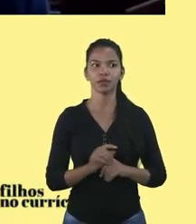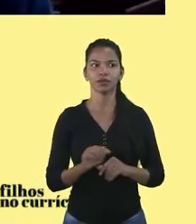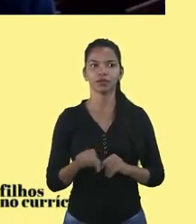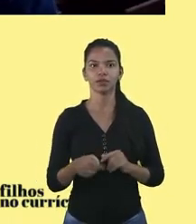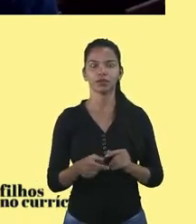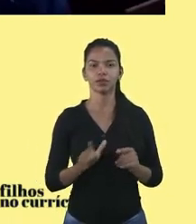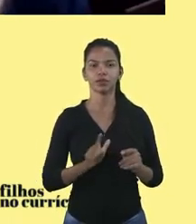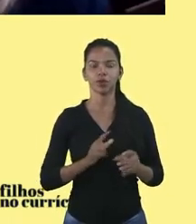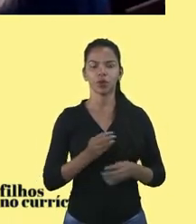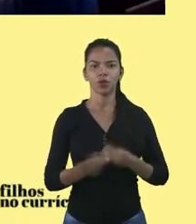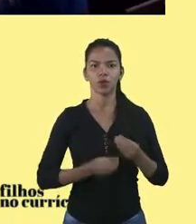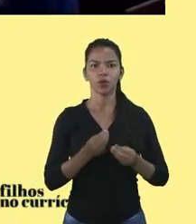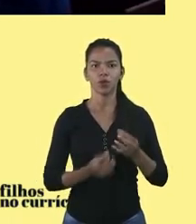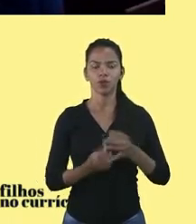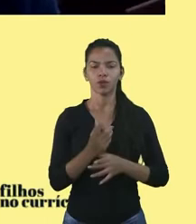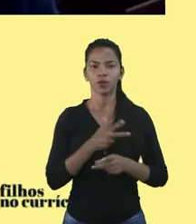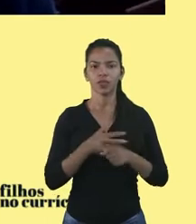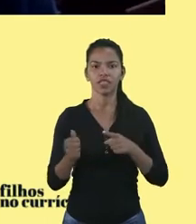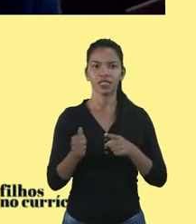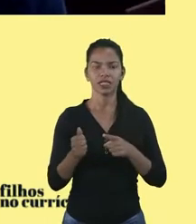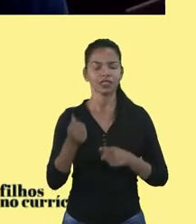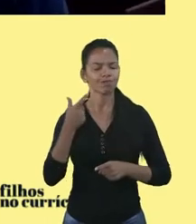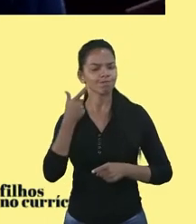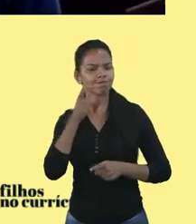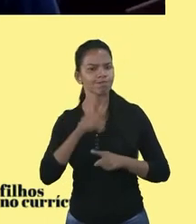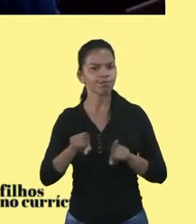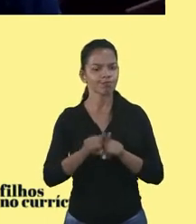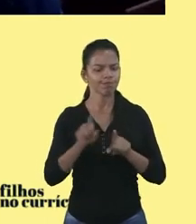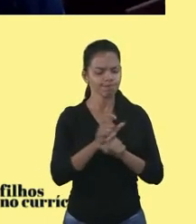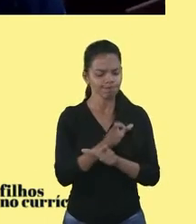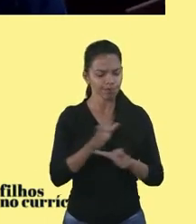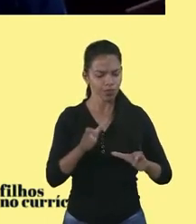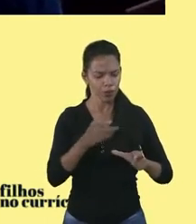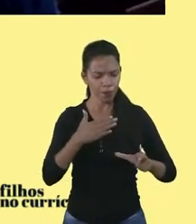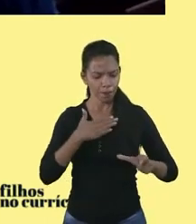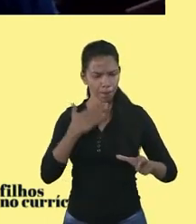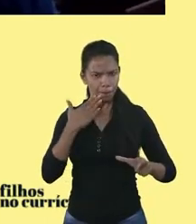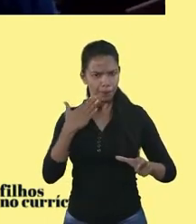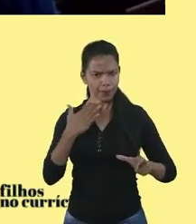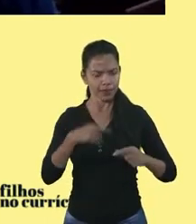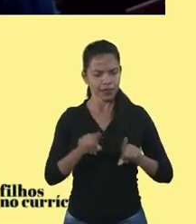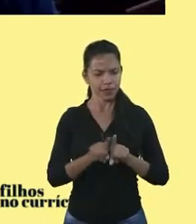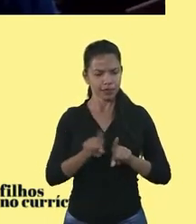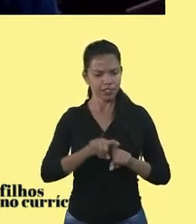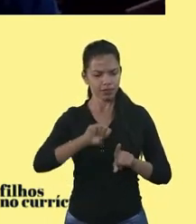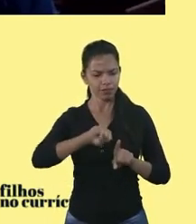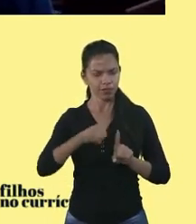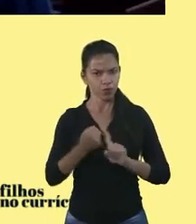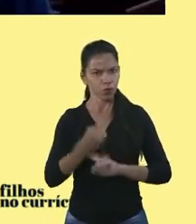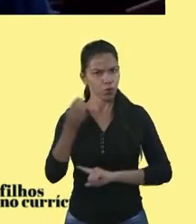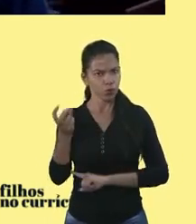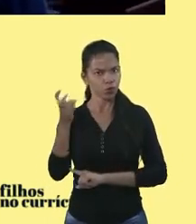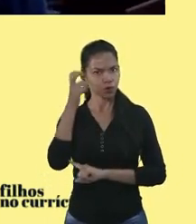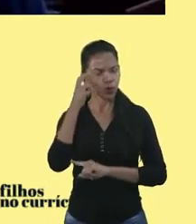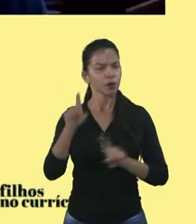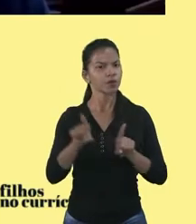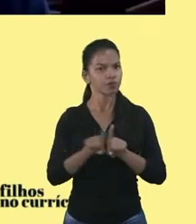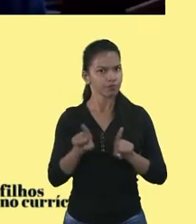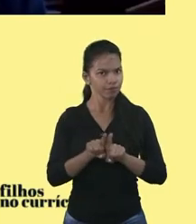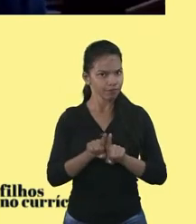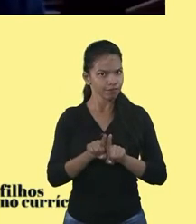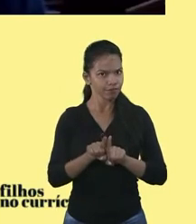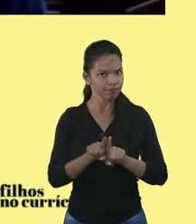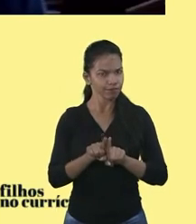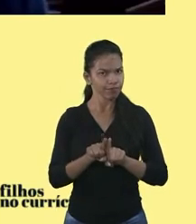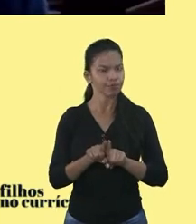com isso, conquistando com isso, uma maior presença sociocultural e política. Frequentou,